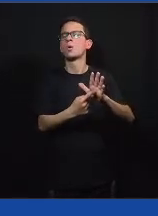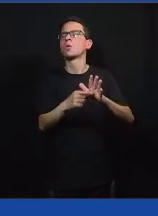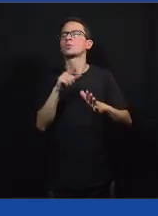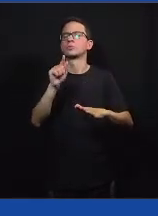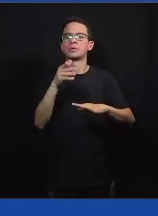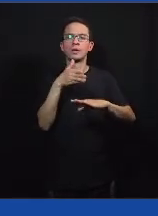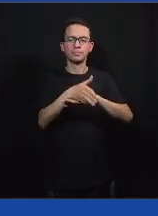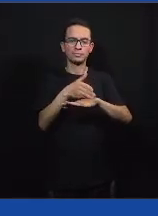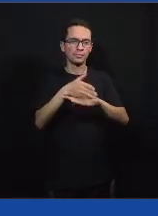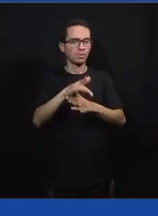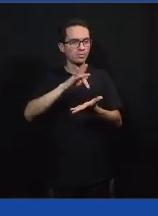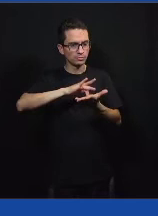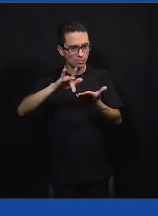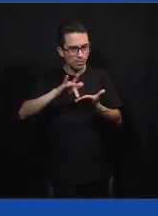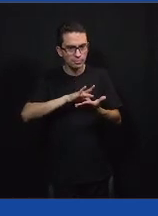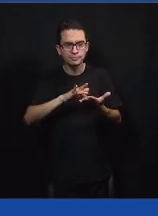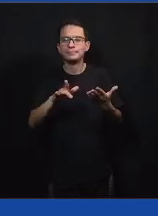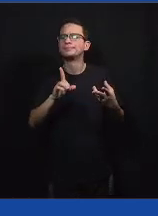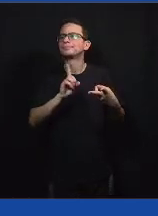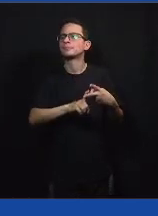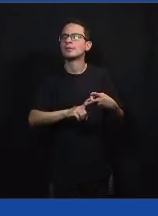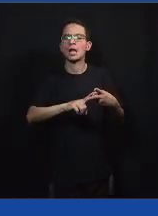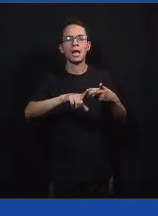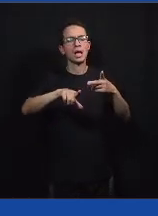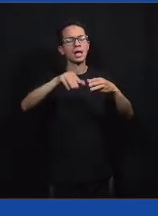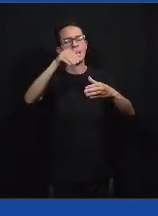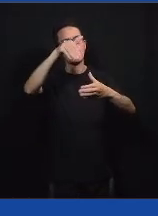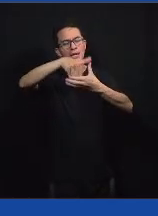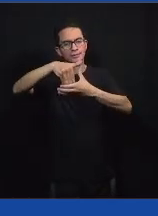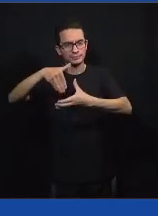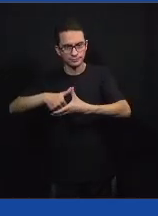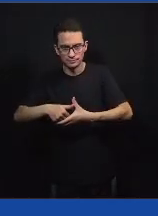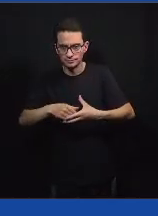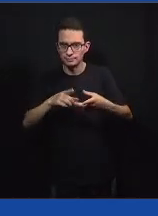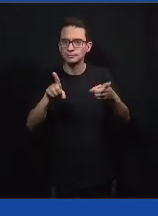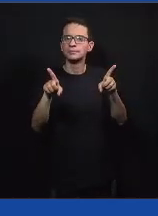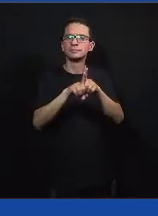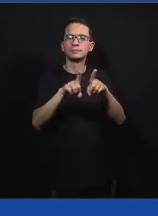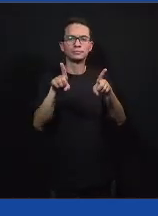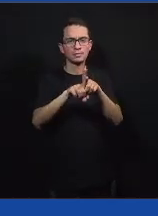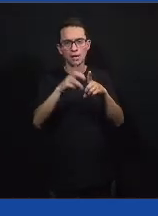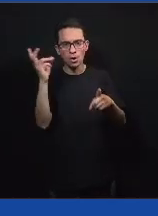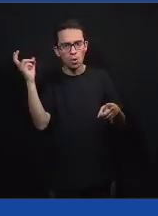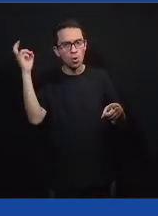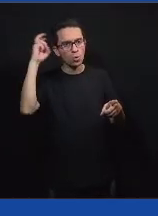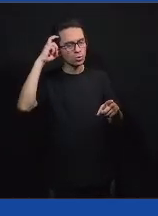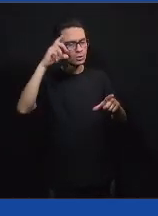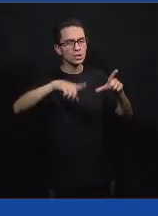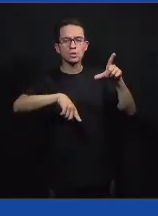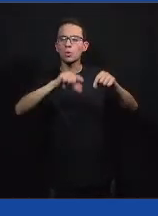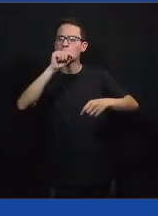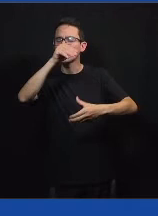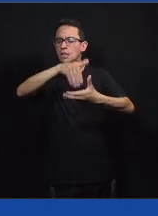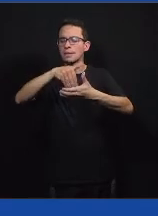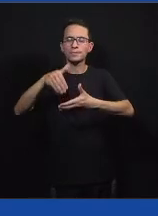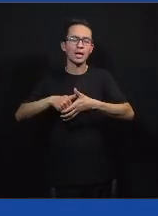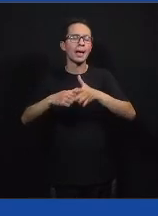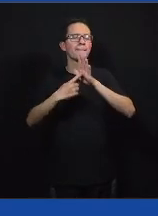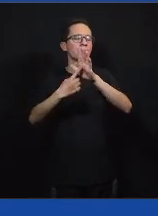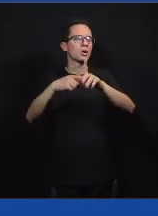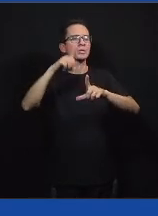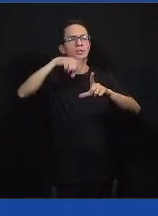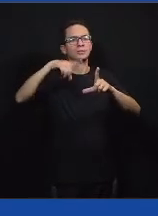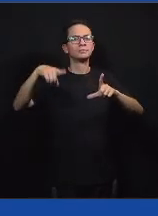digital e participação institucional participação eleitoral a gente no âmbito da cultura democrática a gente conseguiu indicadores em